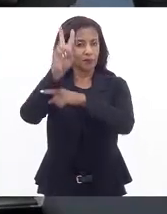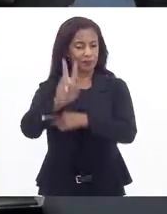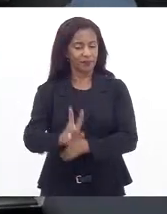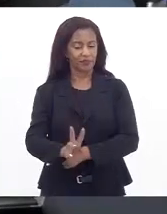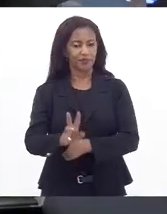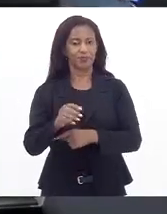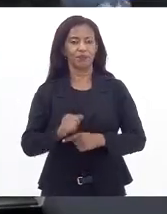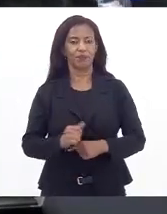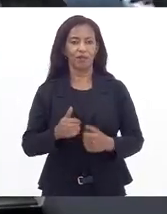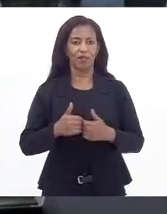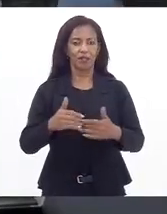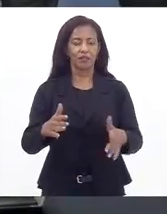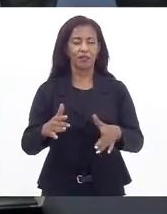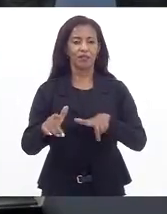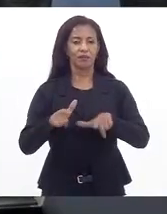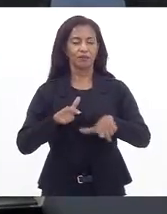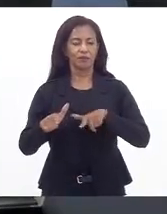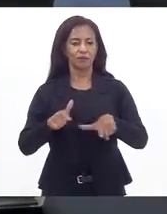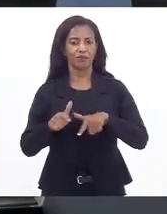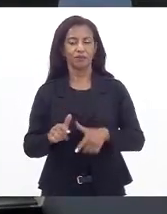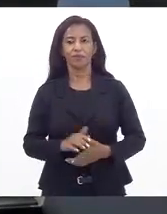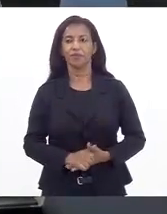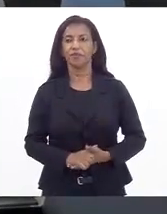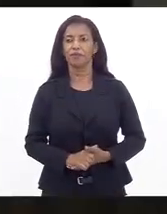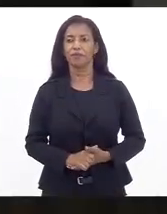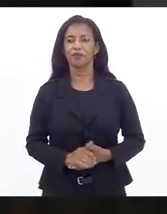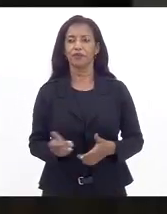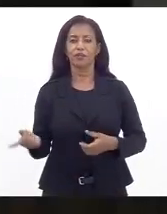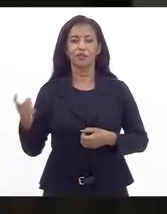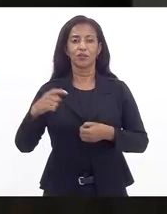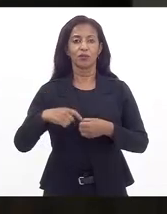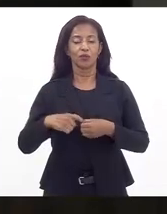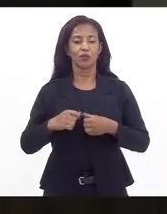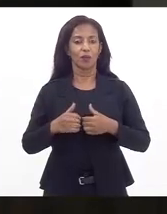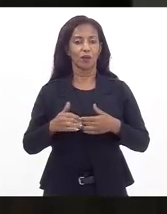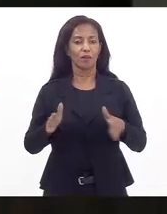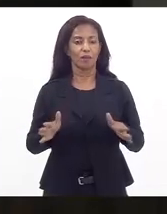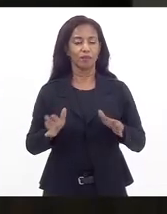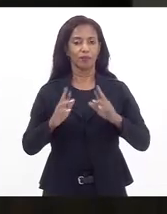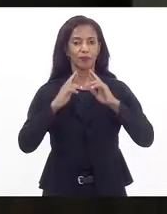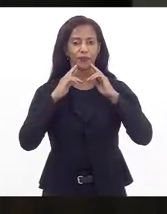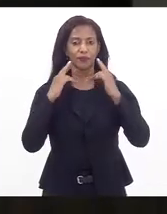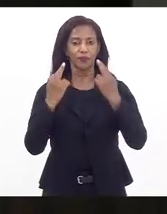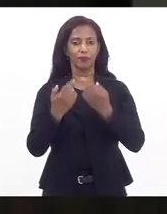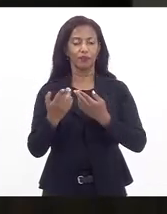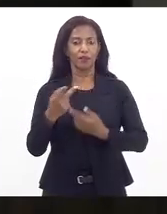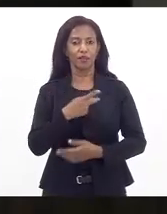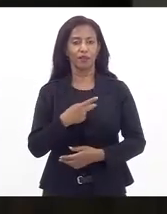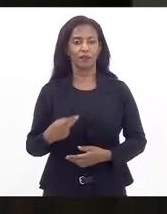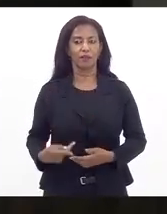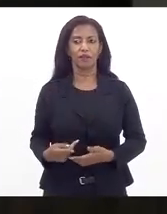de Deus iniciamos os nossos trabalhos está aberta a sessão presidência